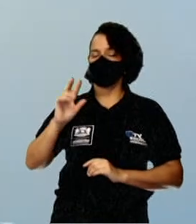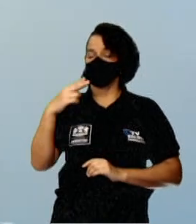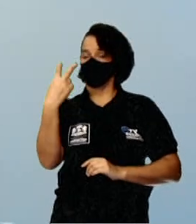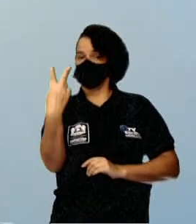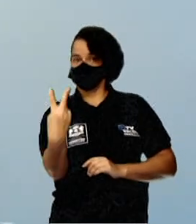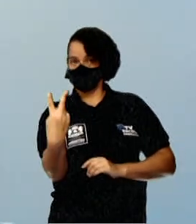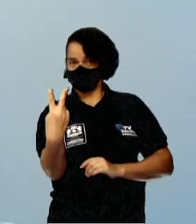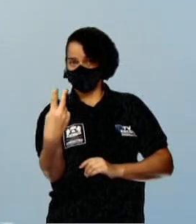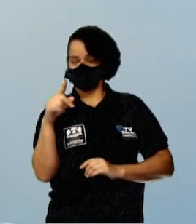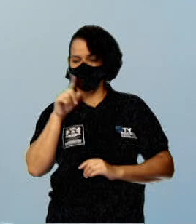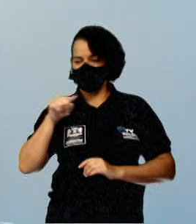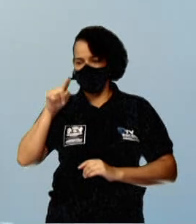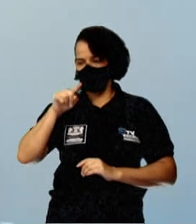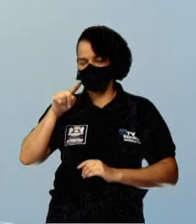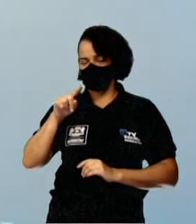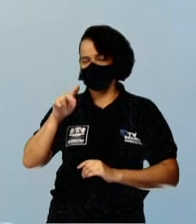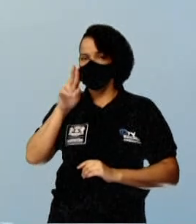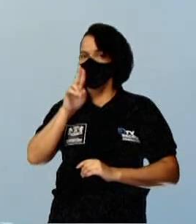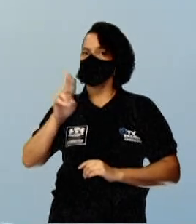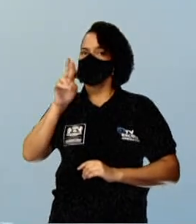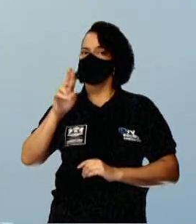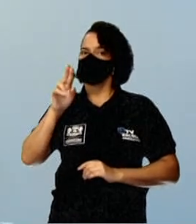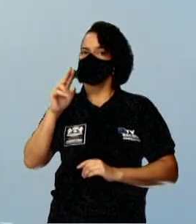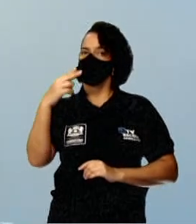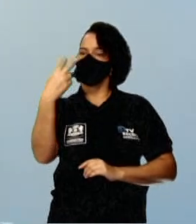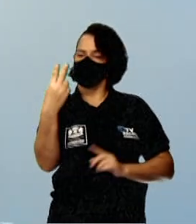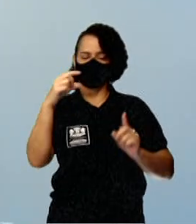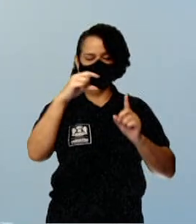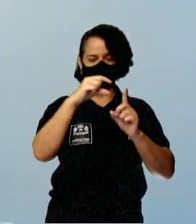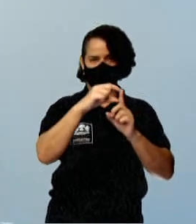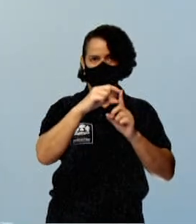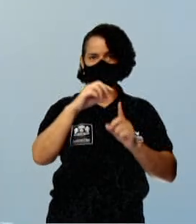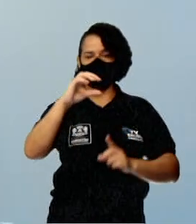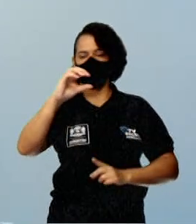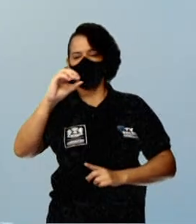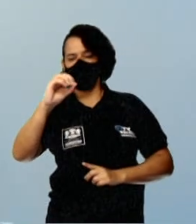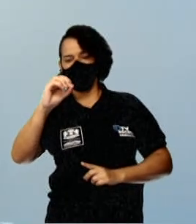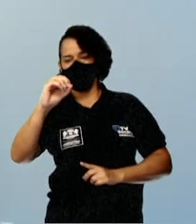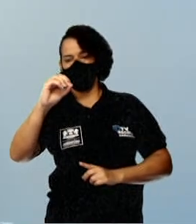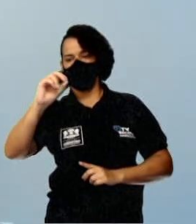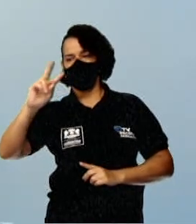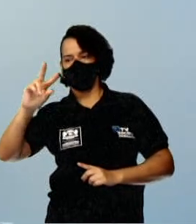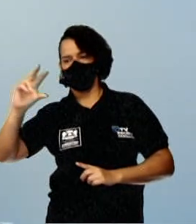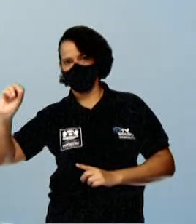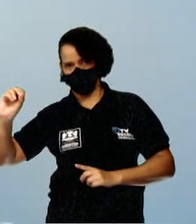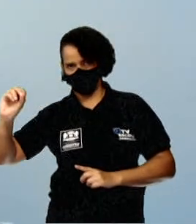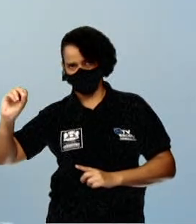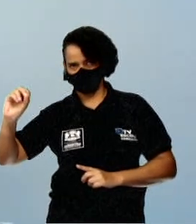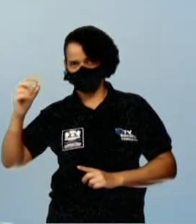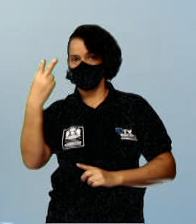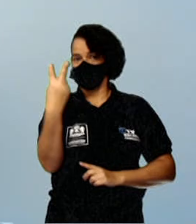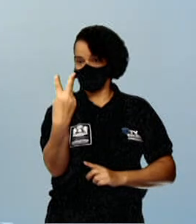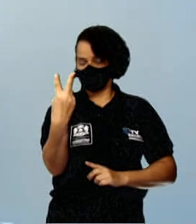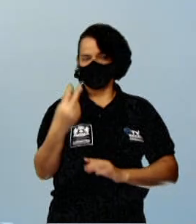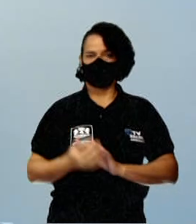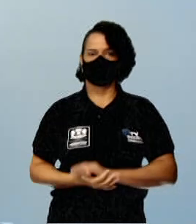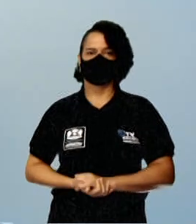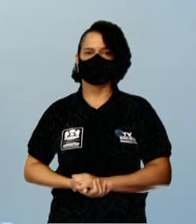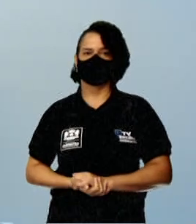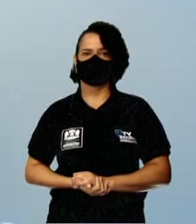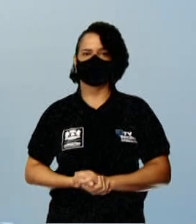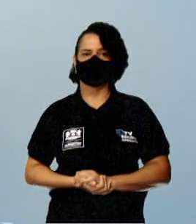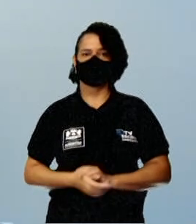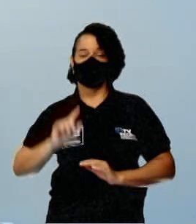2 sílabas. No caso que eu utilizei, ovo. A palavra ovo, com 2 sílabas. E nessa